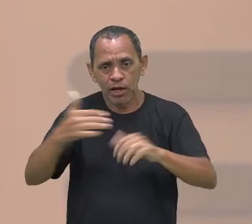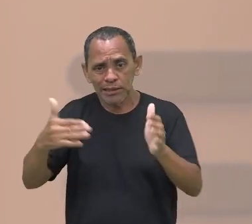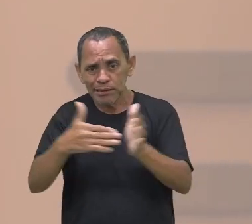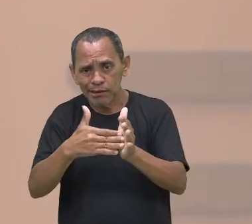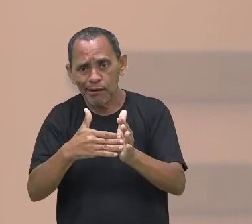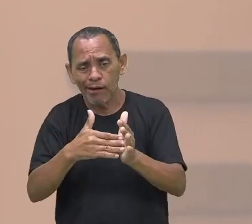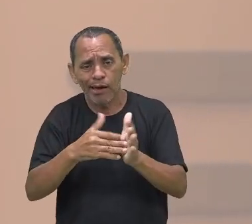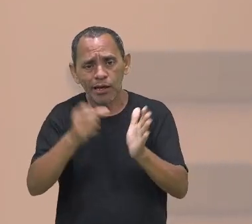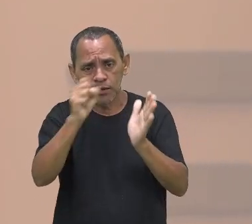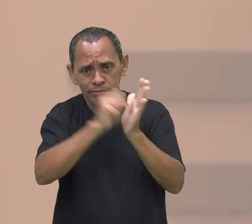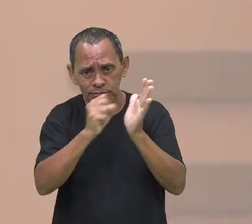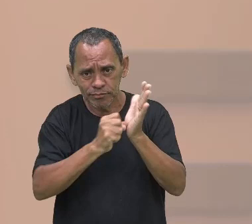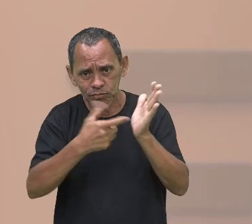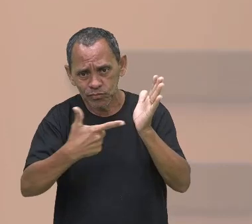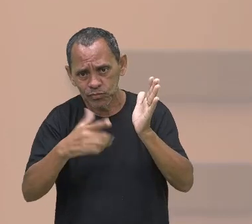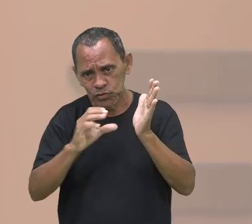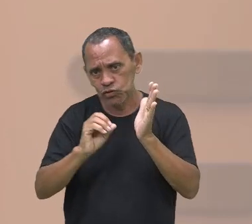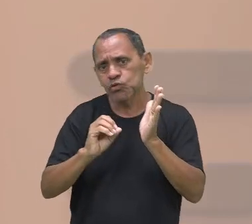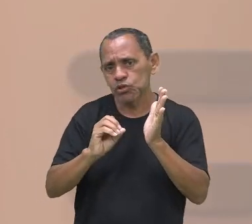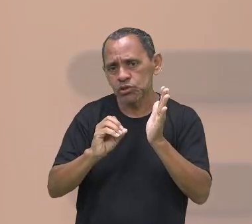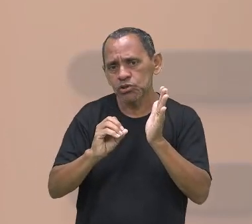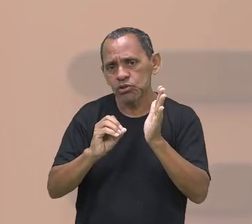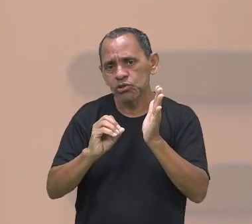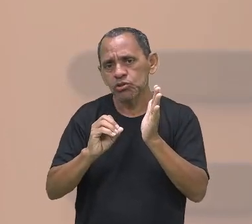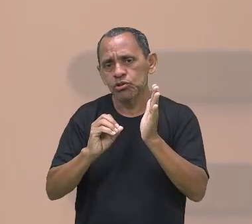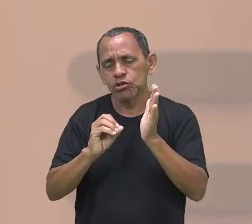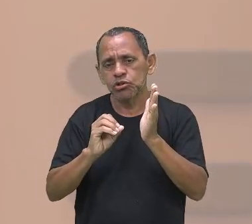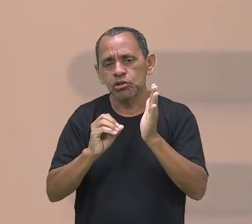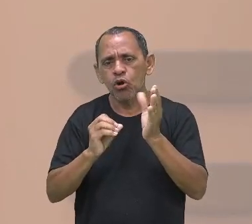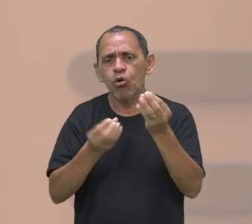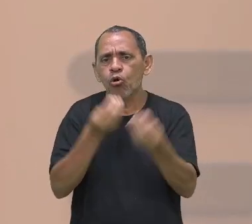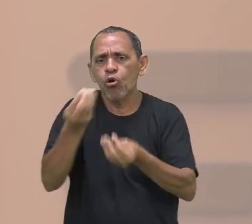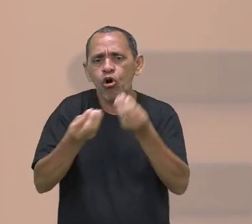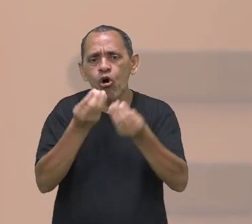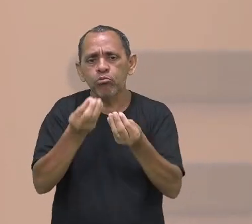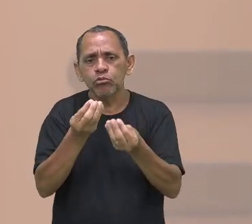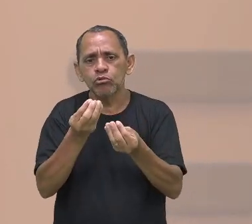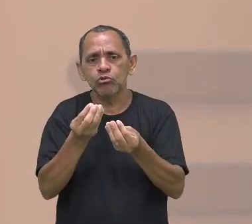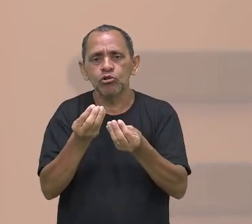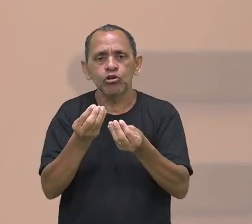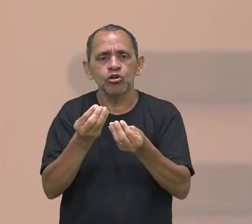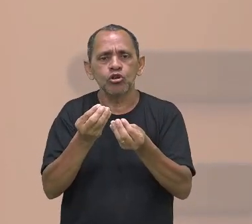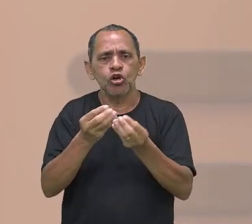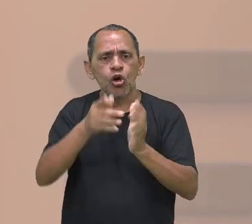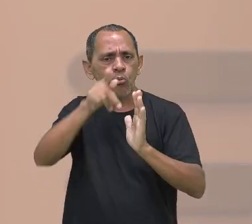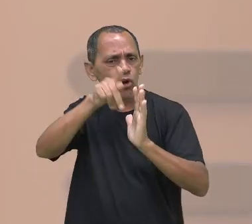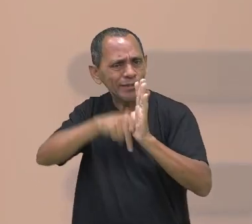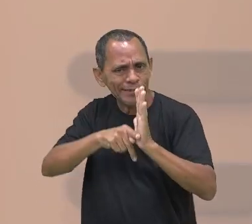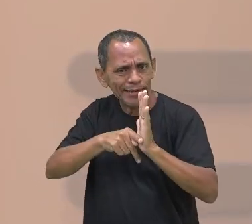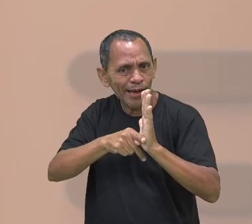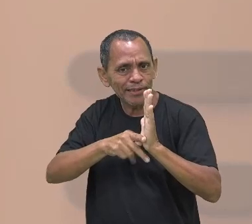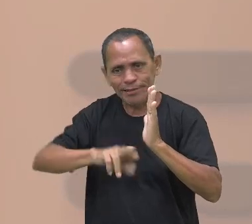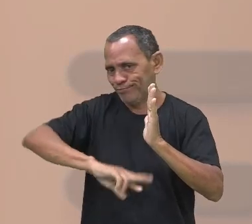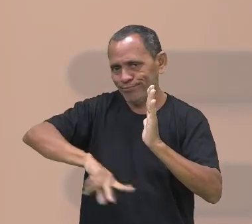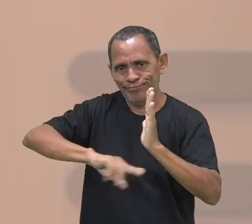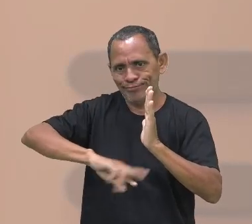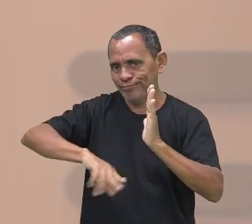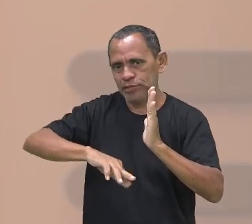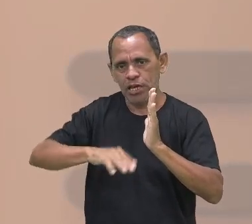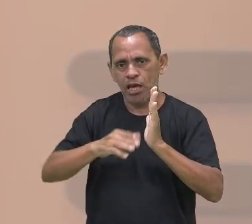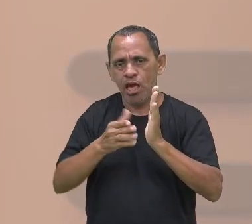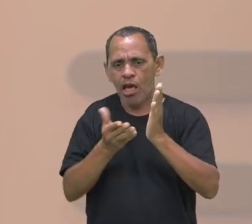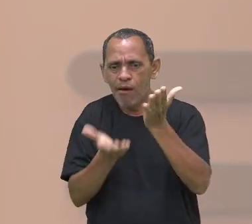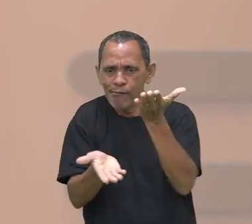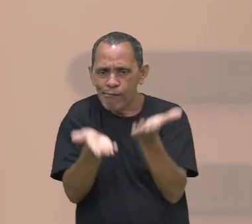final do século XX, se deu totalmente de forma não planejada, foi de forma